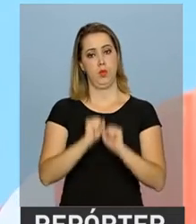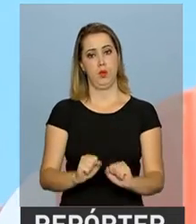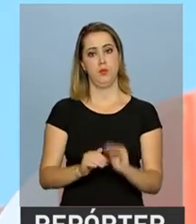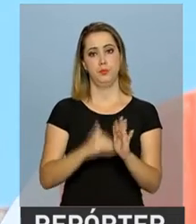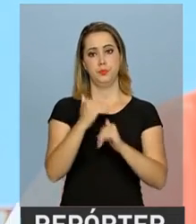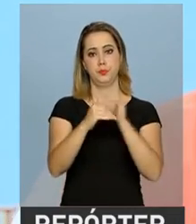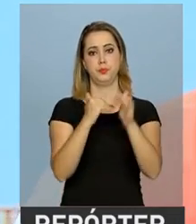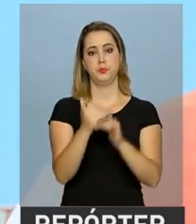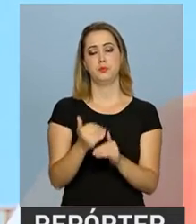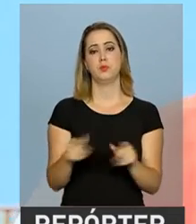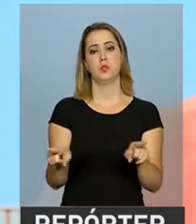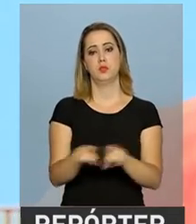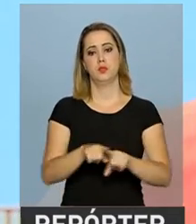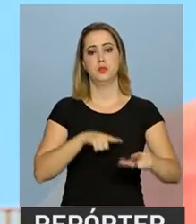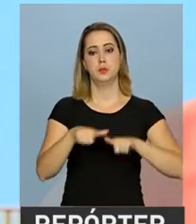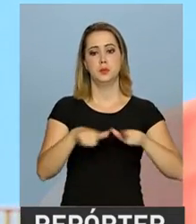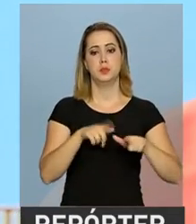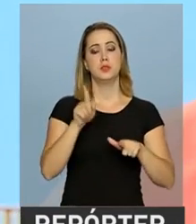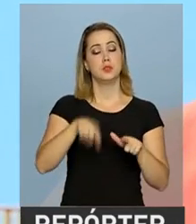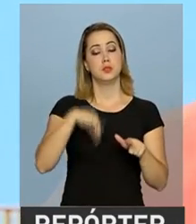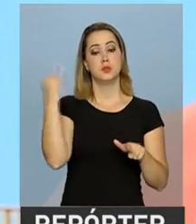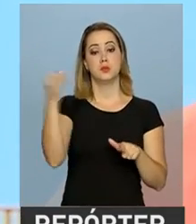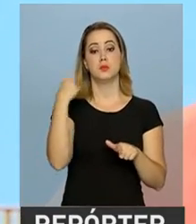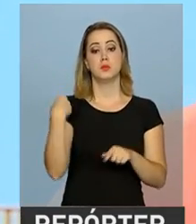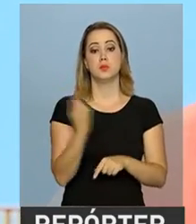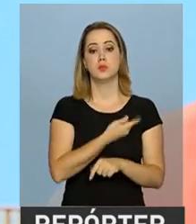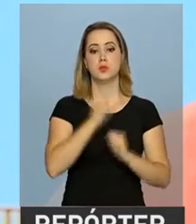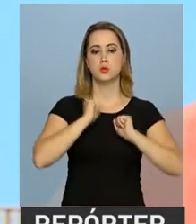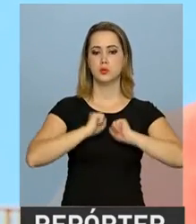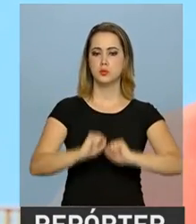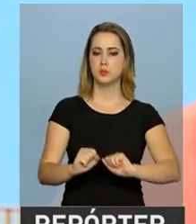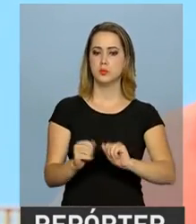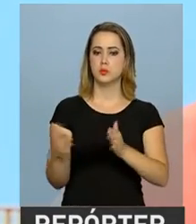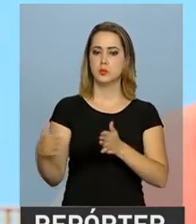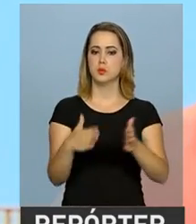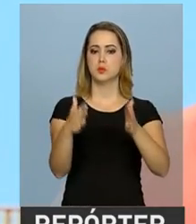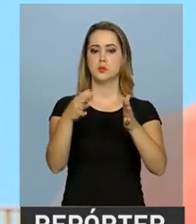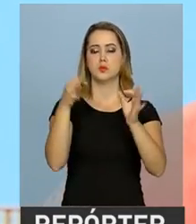crescimento e emprego, que é fundamental para que a gente ponha o Brasil de volta no caminho do desenvolvimento.